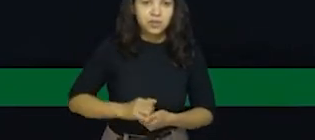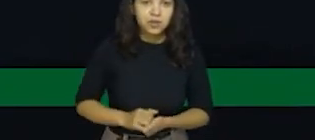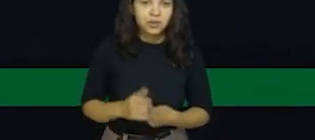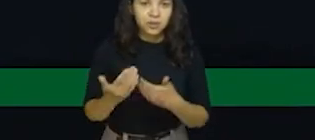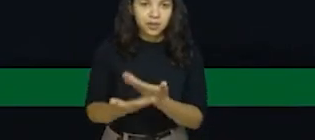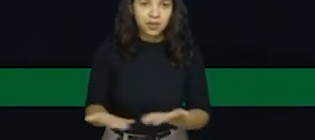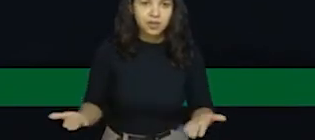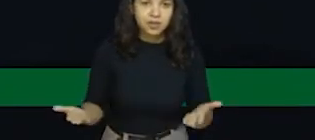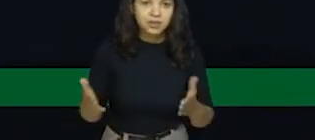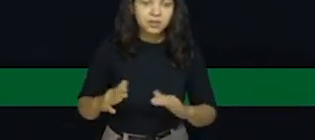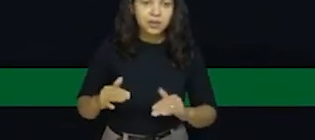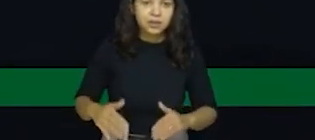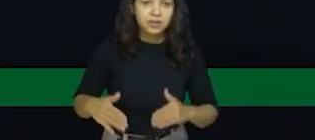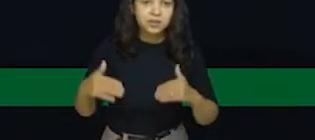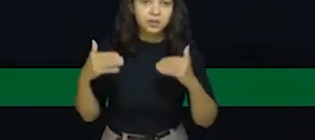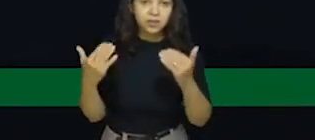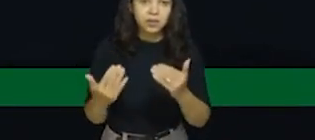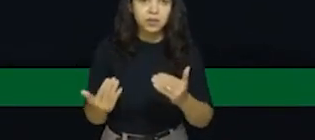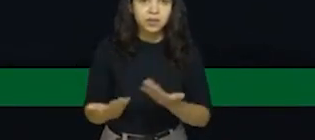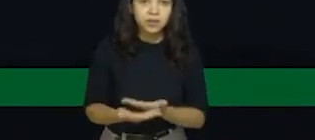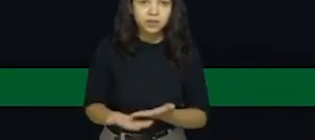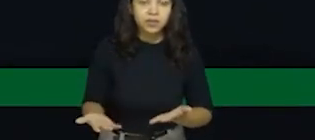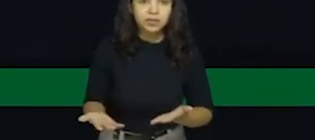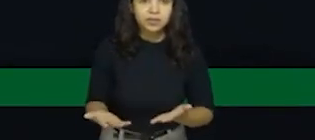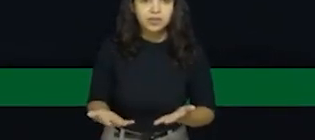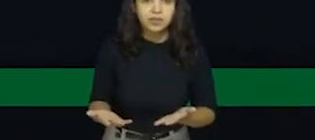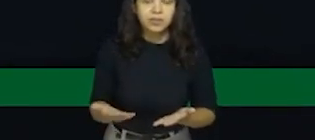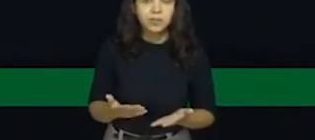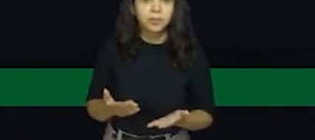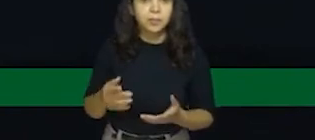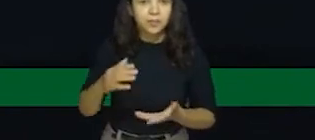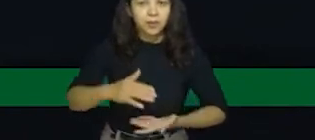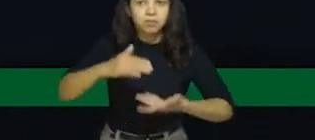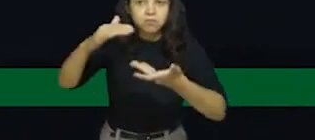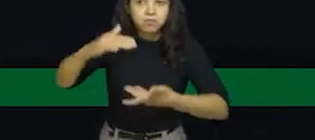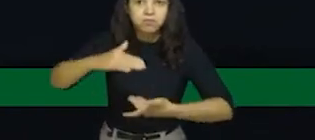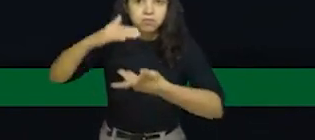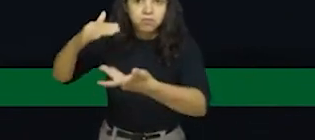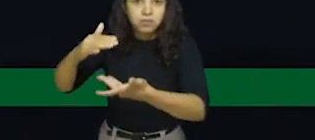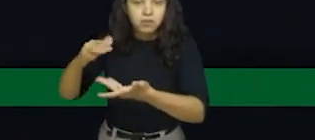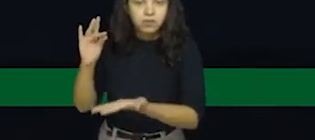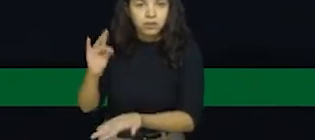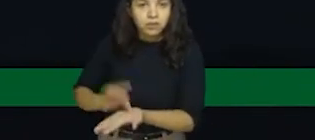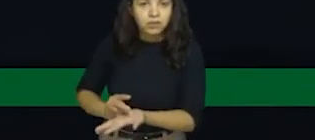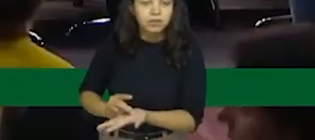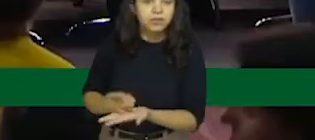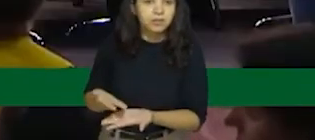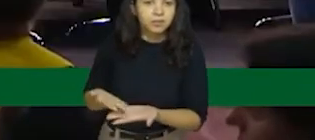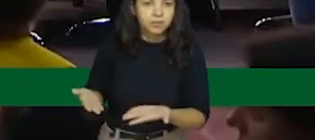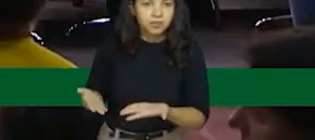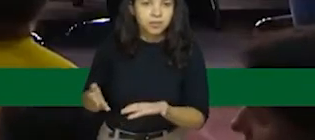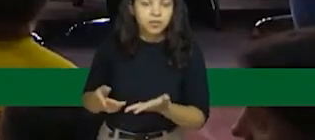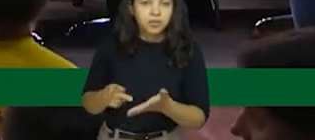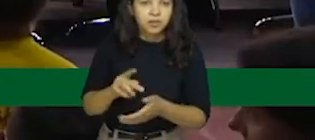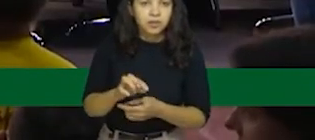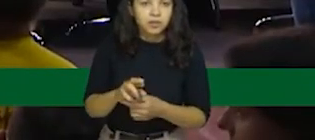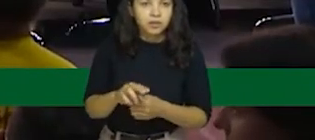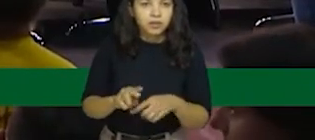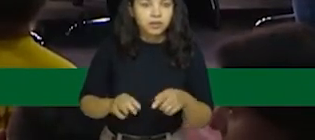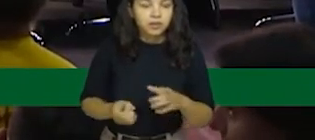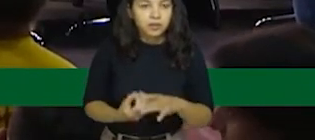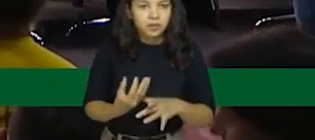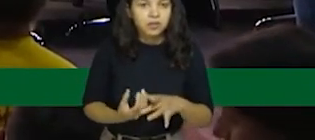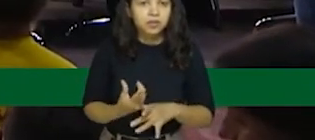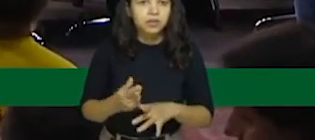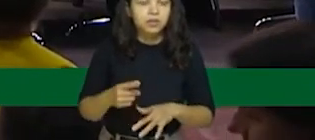isso, deputado Cadorim, deputado Mário Mota, mandar exportar, não ele in natura, não ele pré-cozido, mas